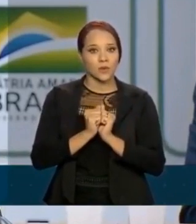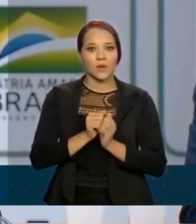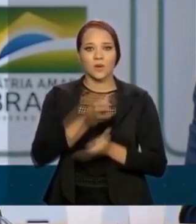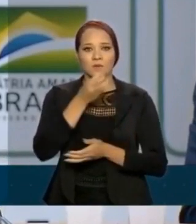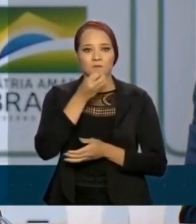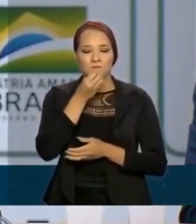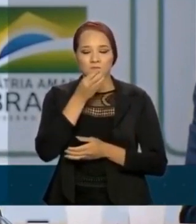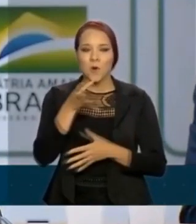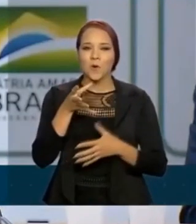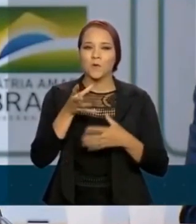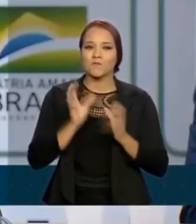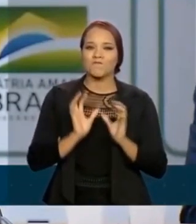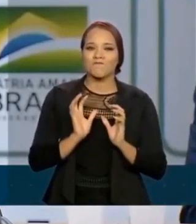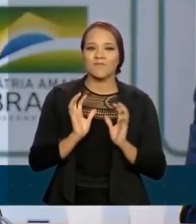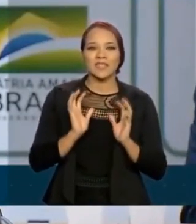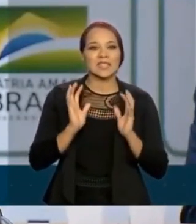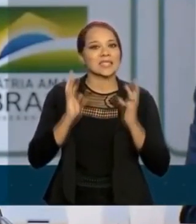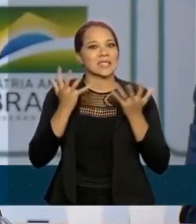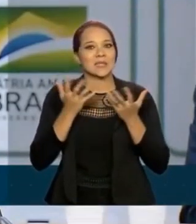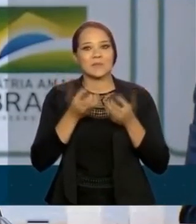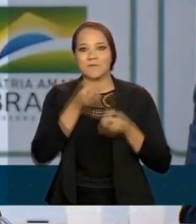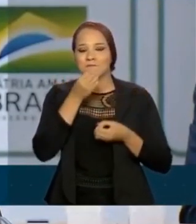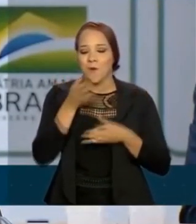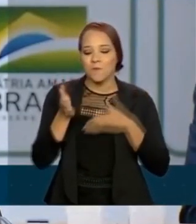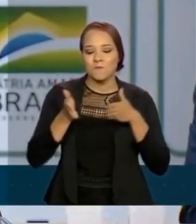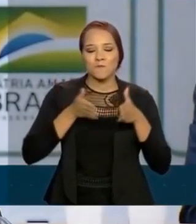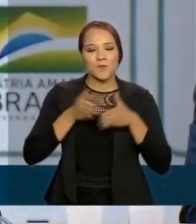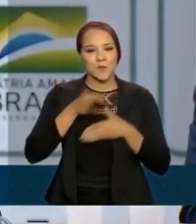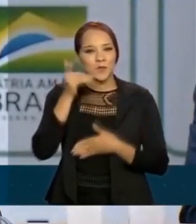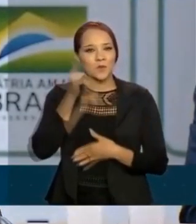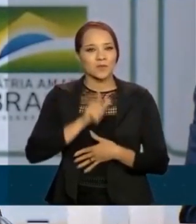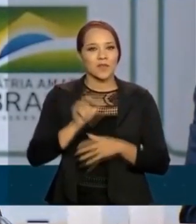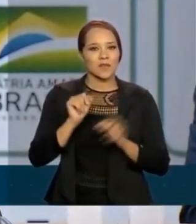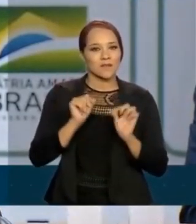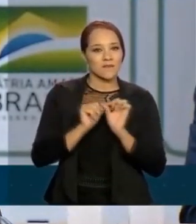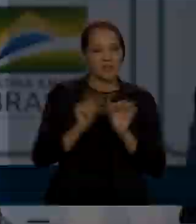um bom clima para que a gente possa fazer essa caminhada.